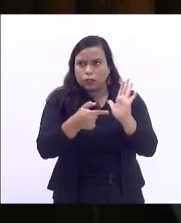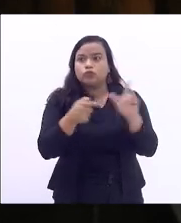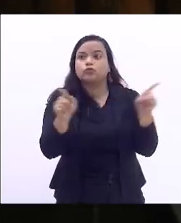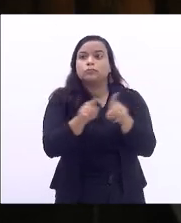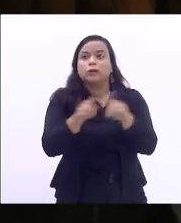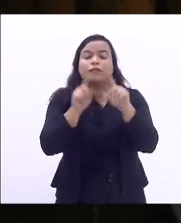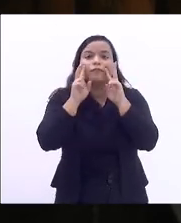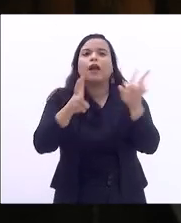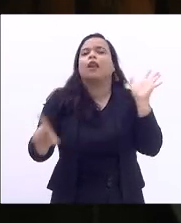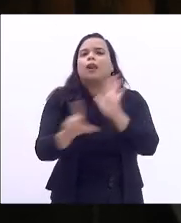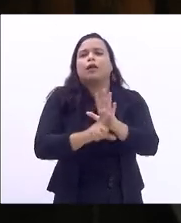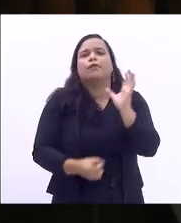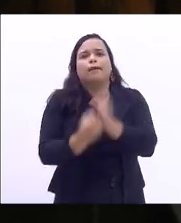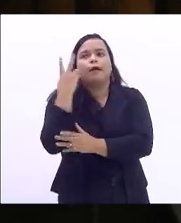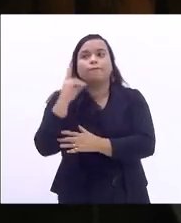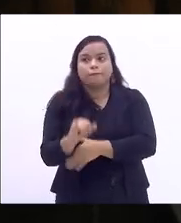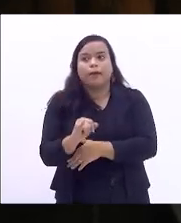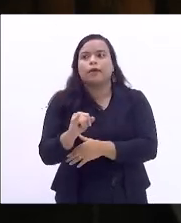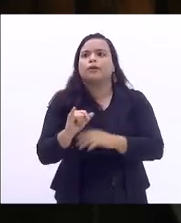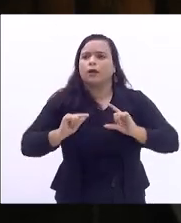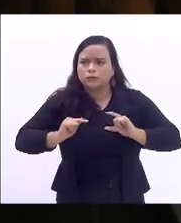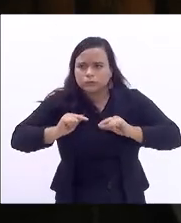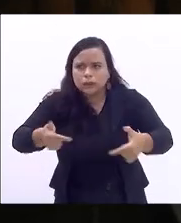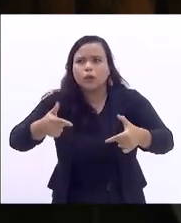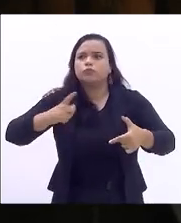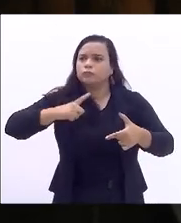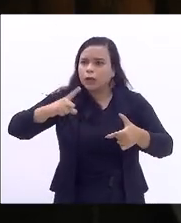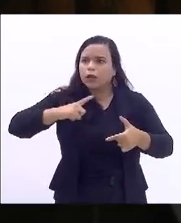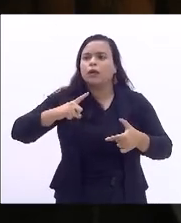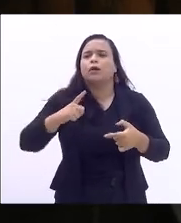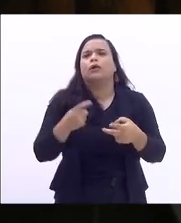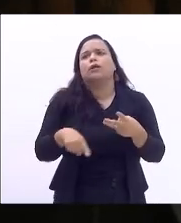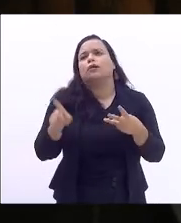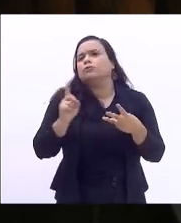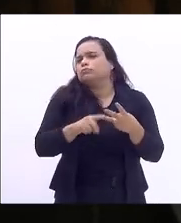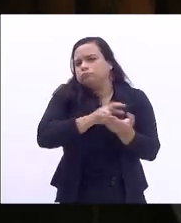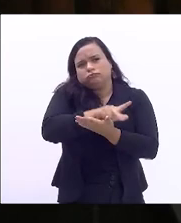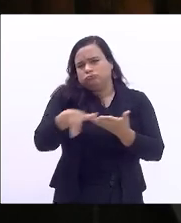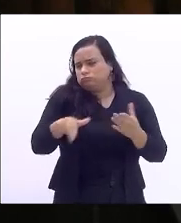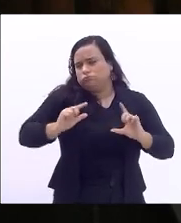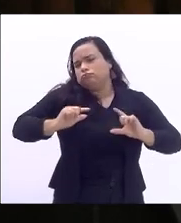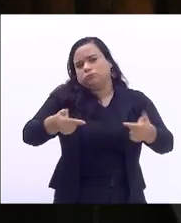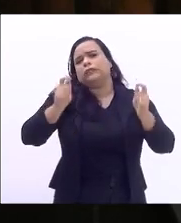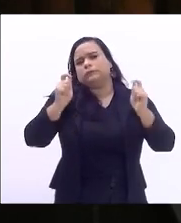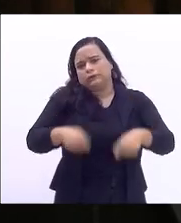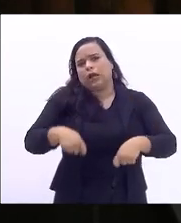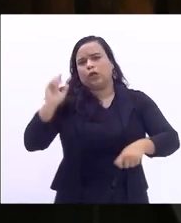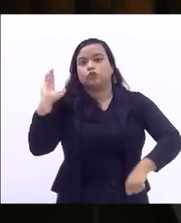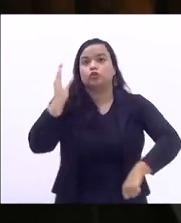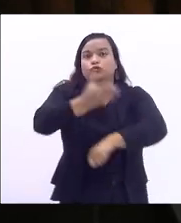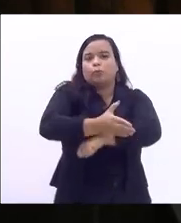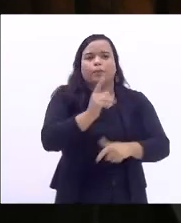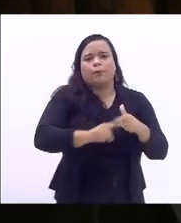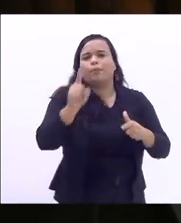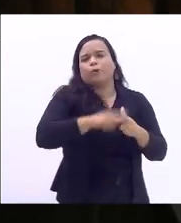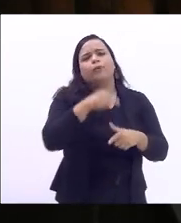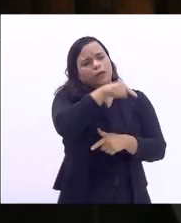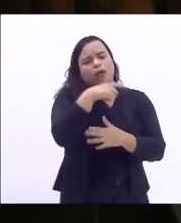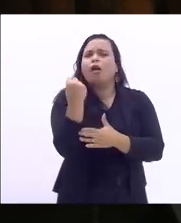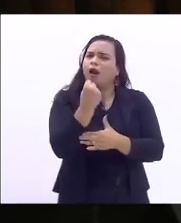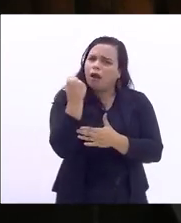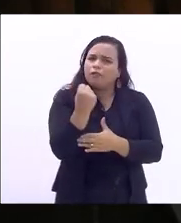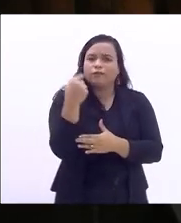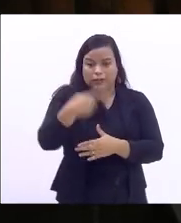vamos chegar ali uma legislação que seja efetiva que tem efetividade e que possa superar um problema grave que